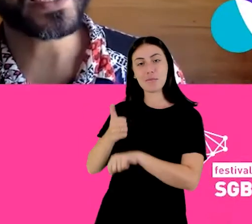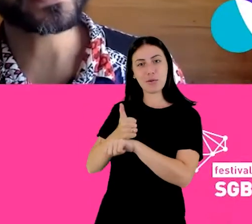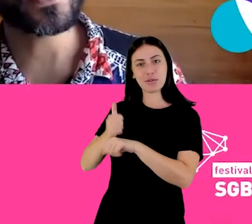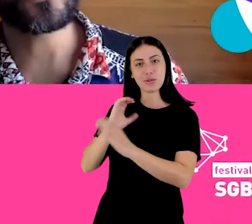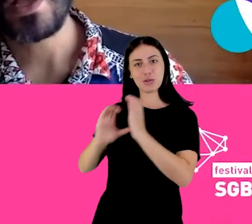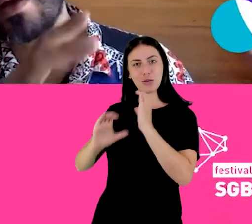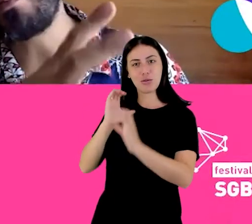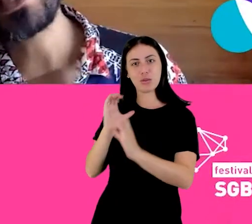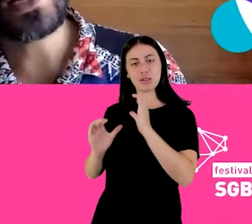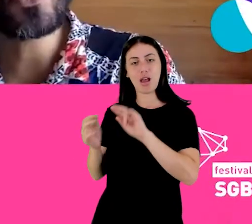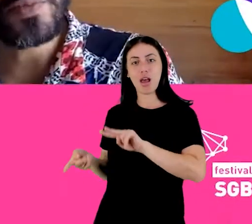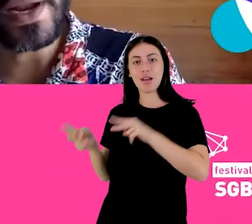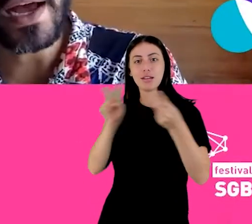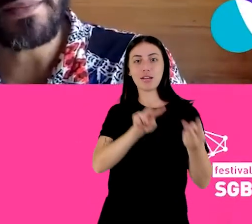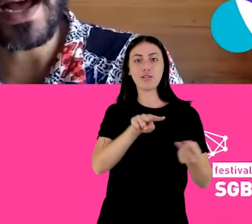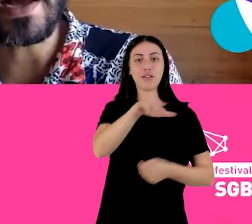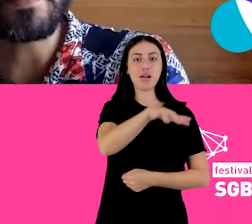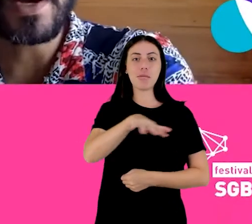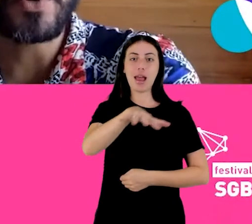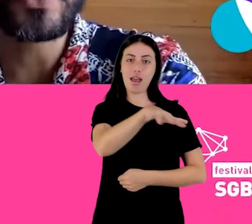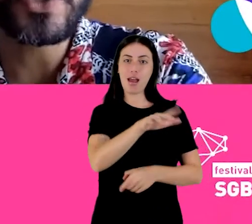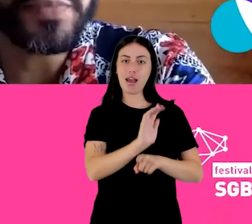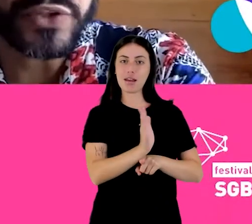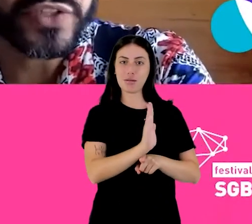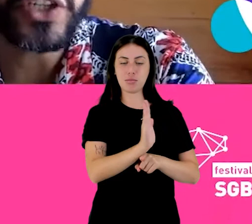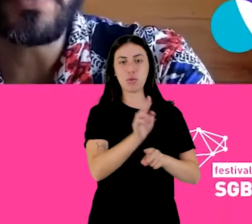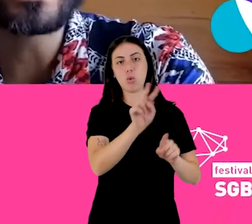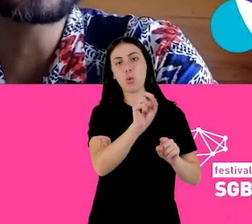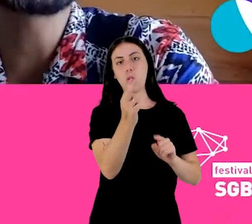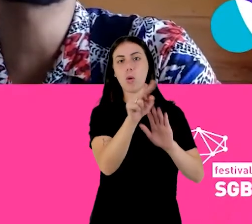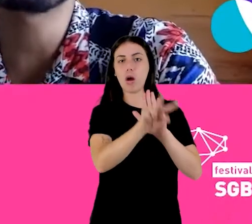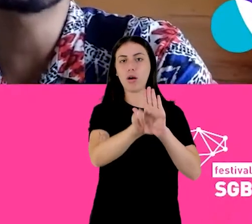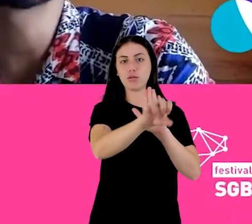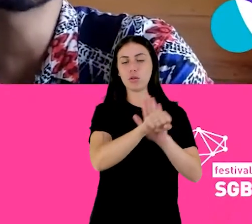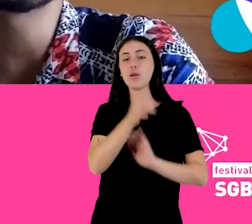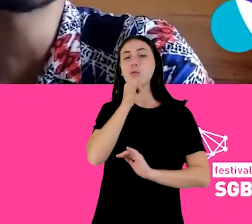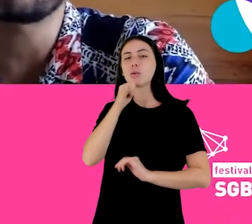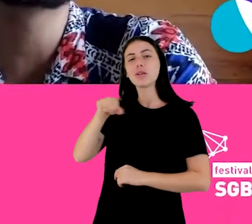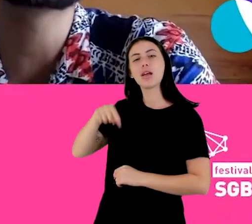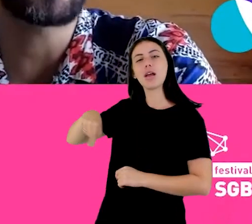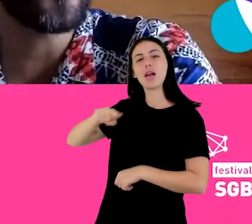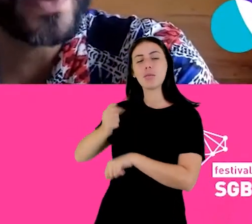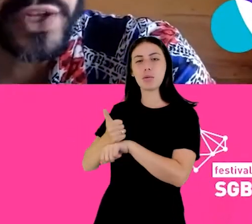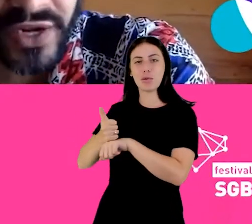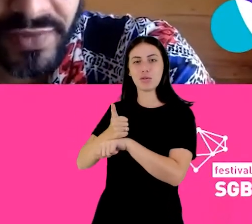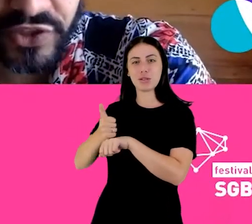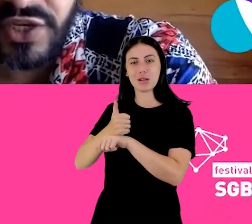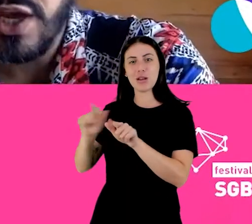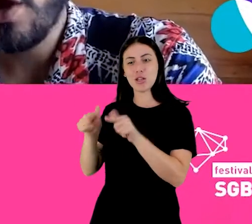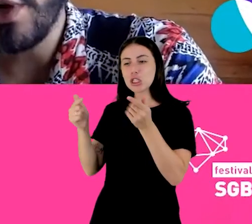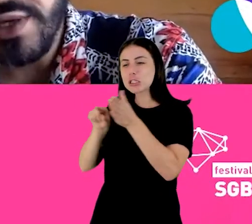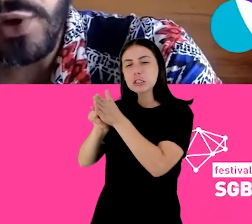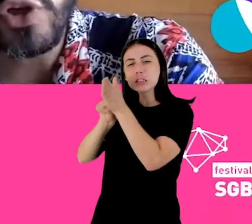de comunicação migrando para produções de impacto, ou seja, não precisa se formar no audiovisual